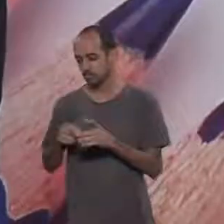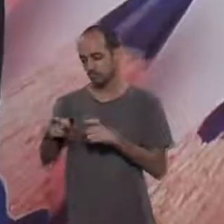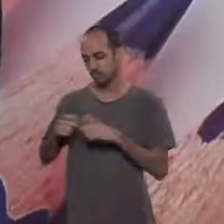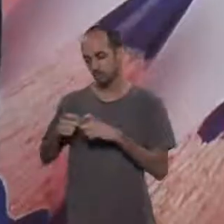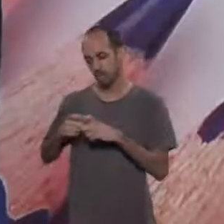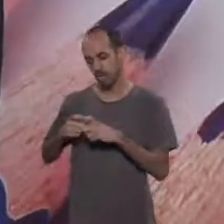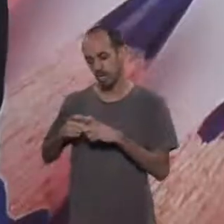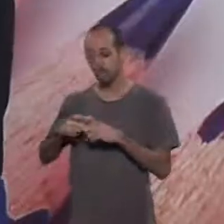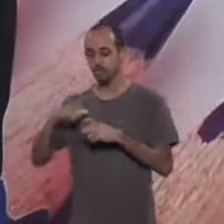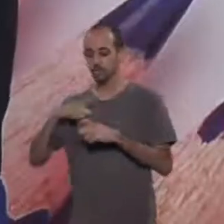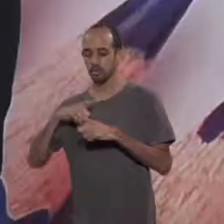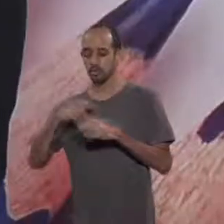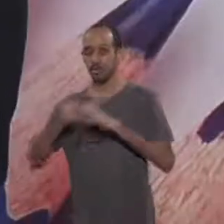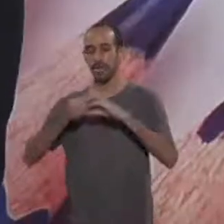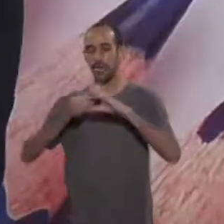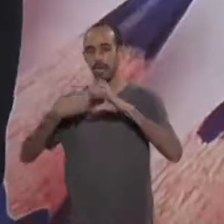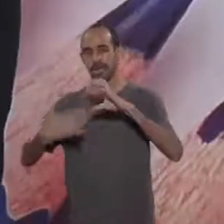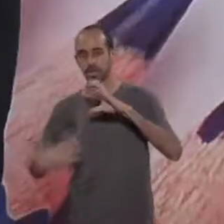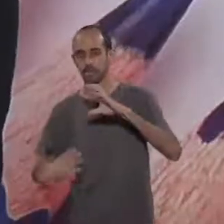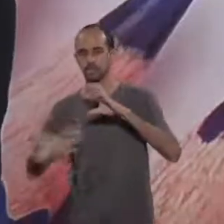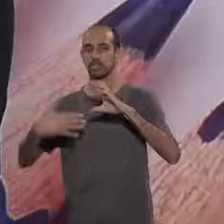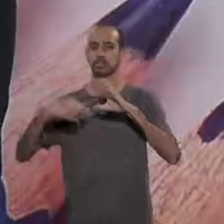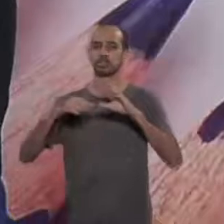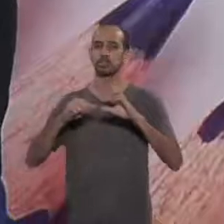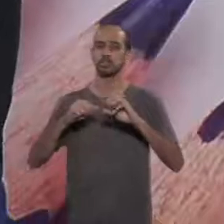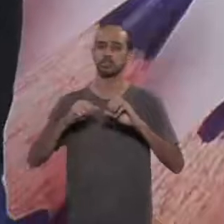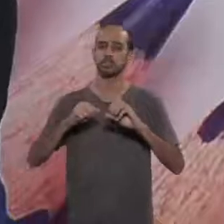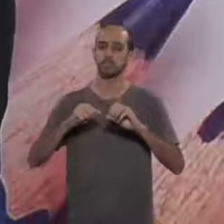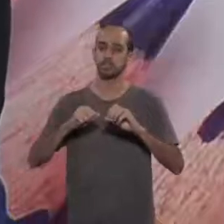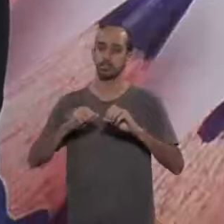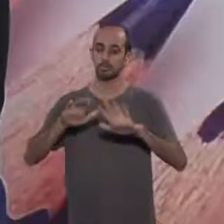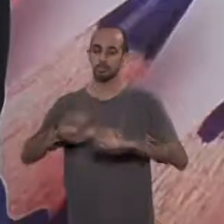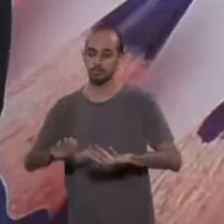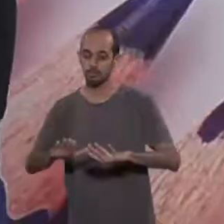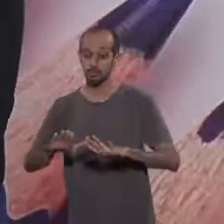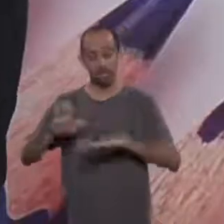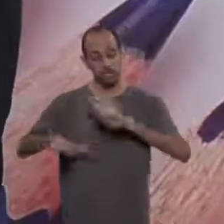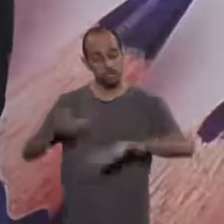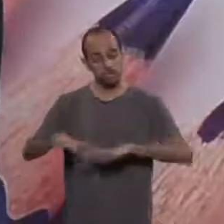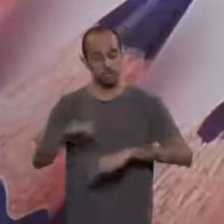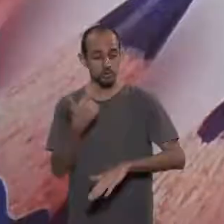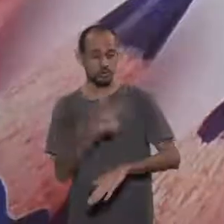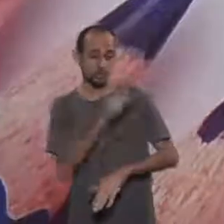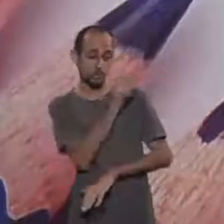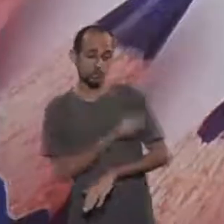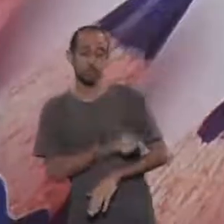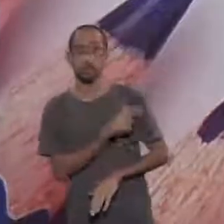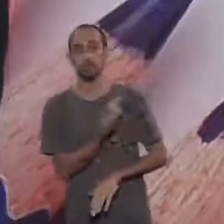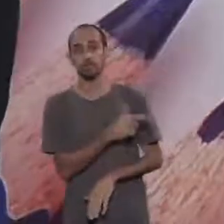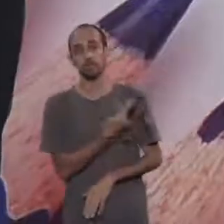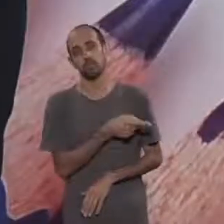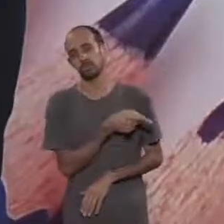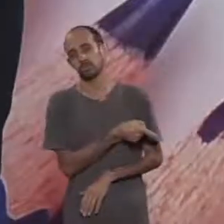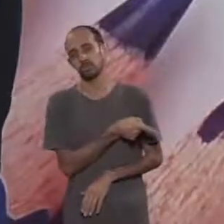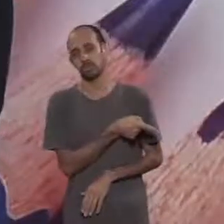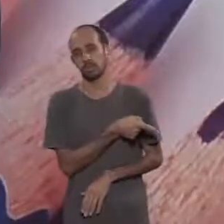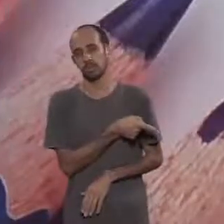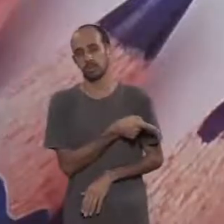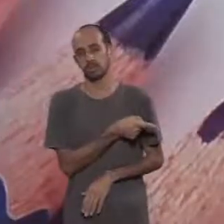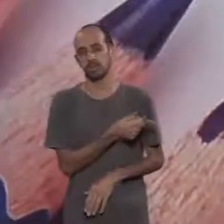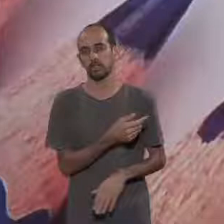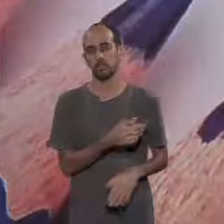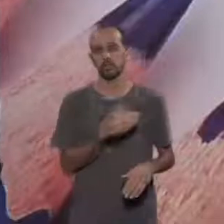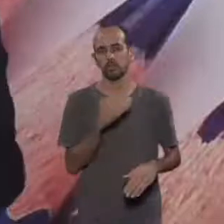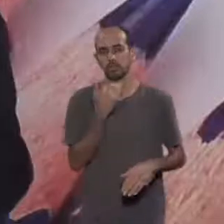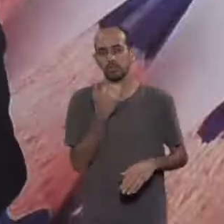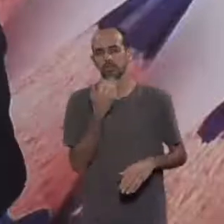que tem milhares de características e mesmo aquela característica do diagnóstico nem sempre vai se apresentar da mesma forma. Então não adianta você